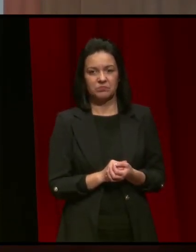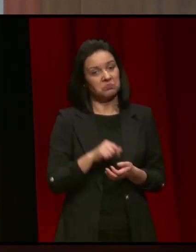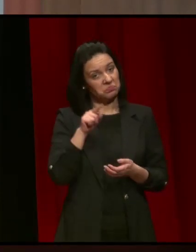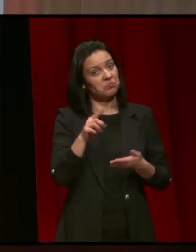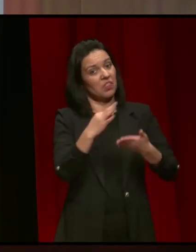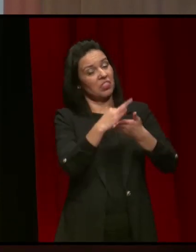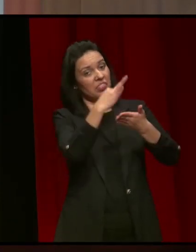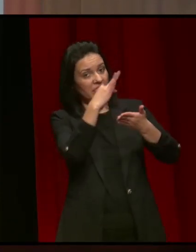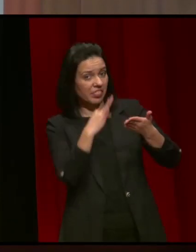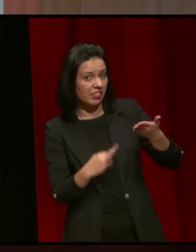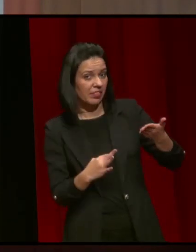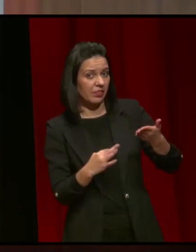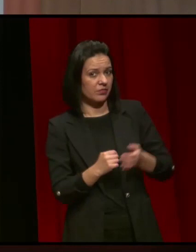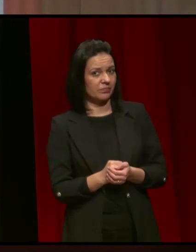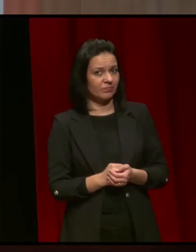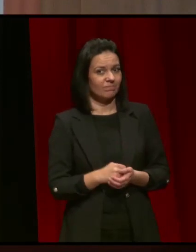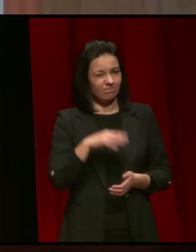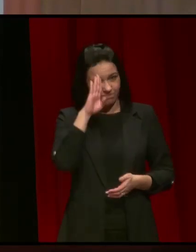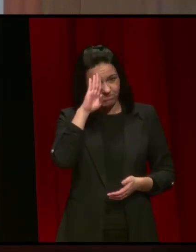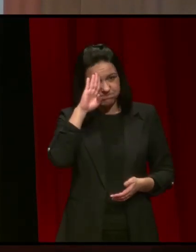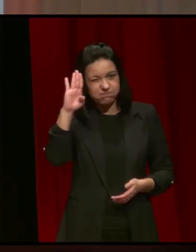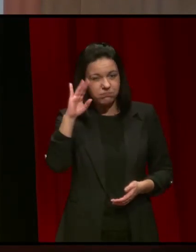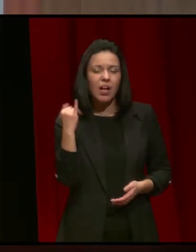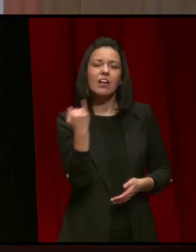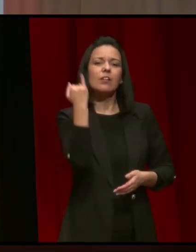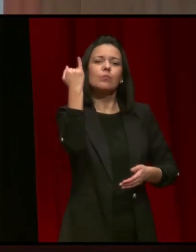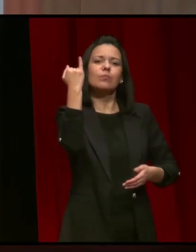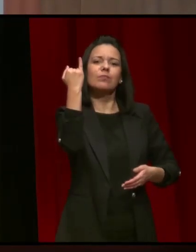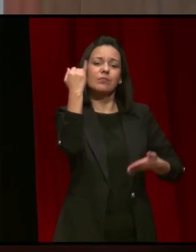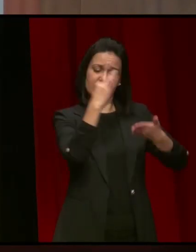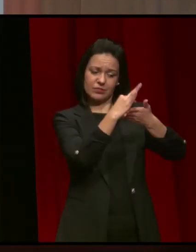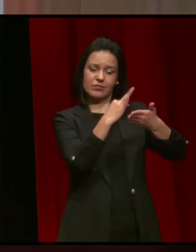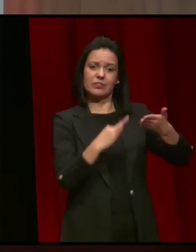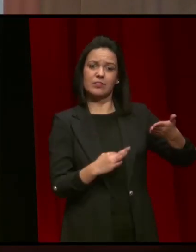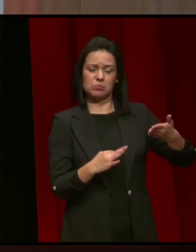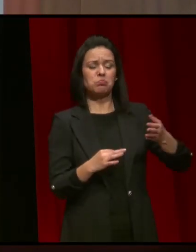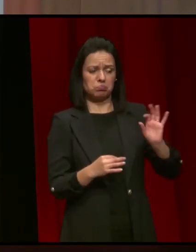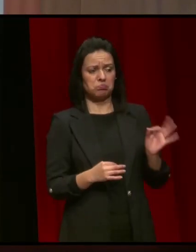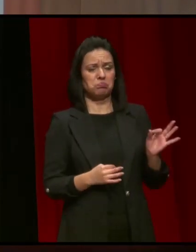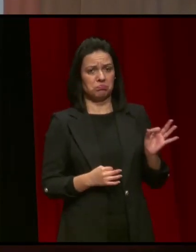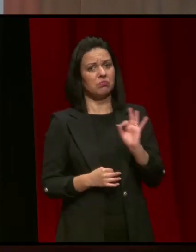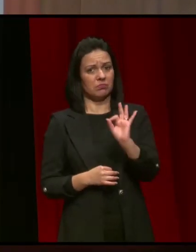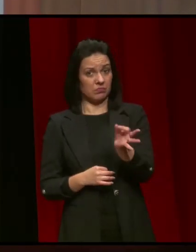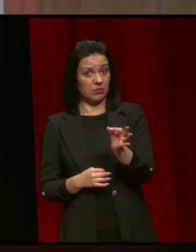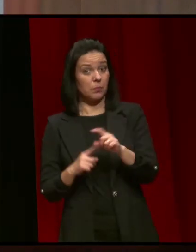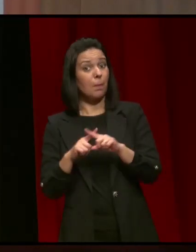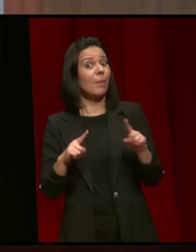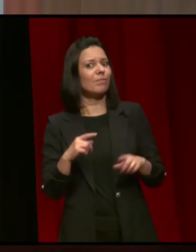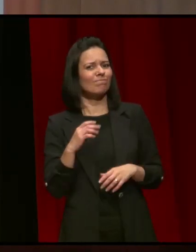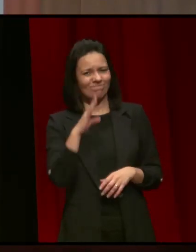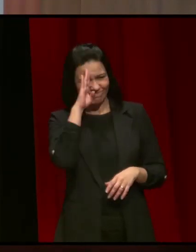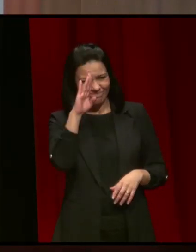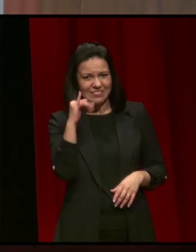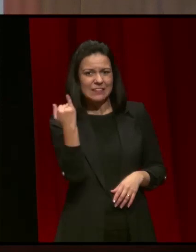Contexto, texto. Sabe qual é a coisa mais importante? Com tudo que vocês falaram, está correto. Texto, contexto. É o verbo.